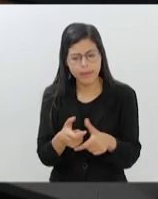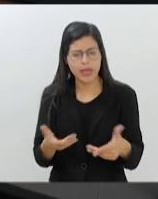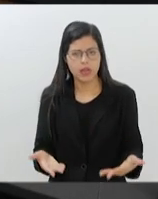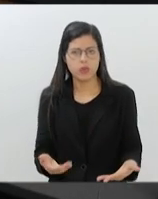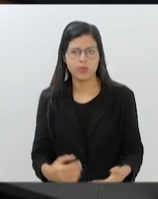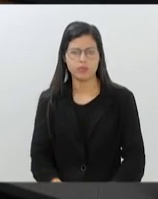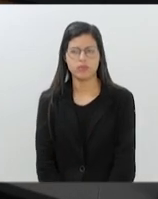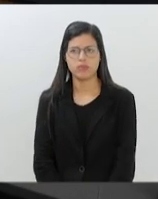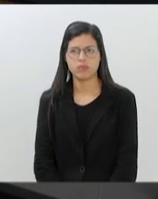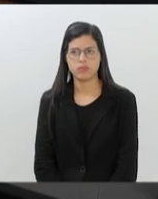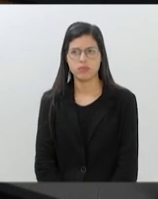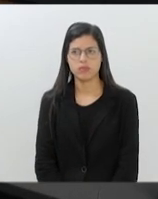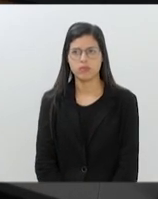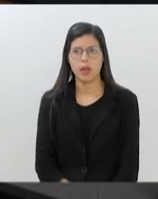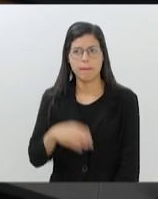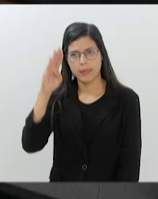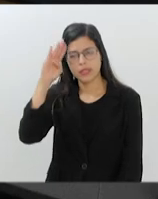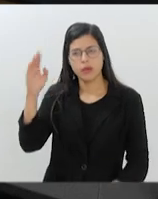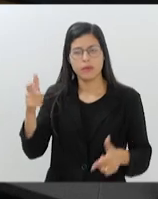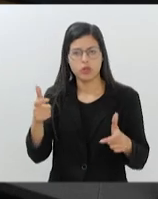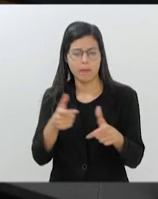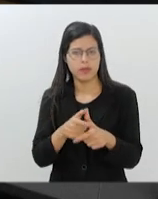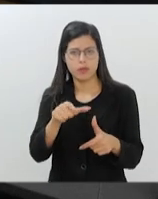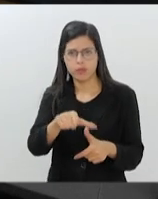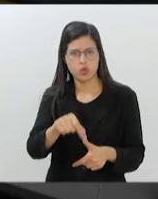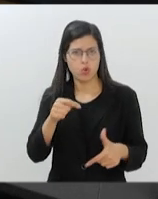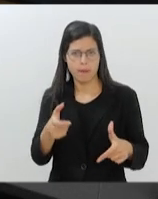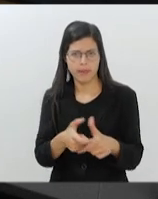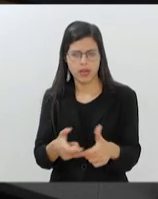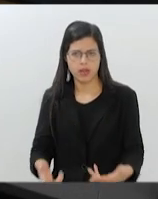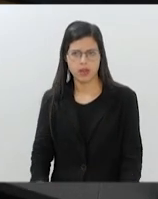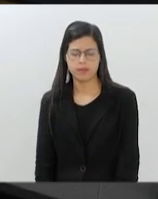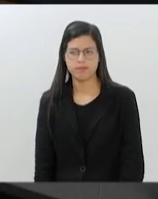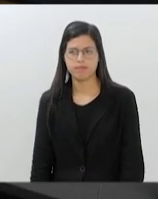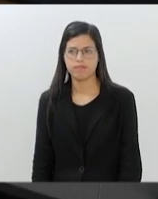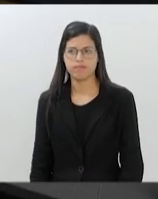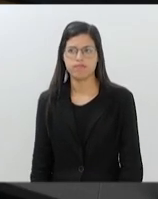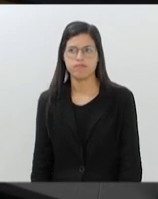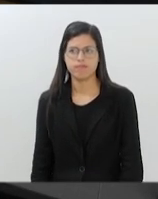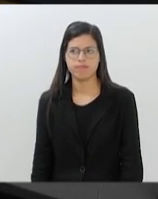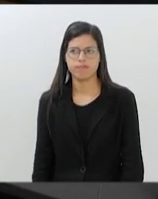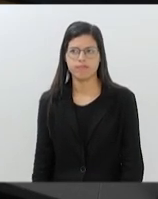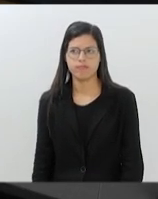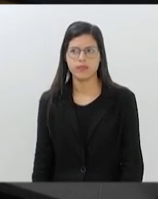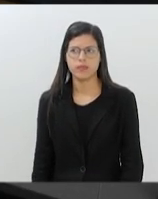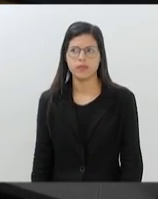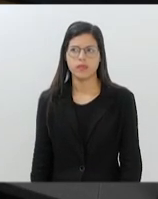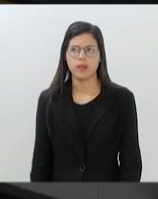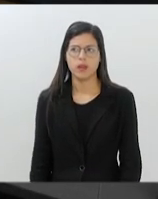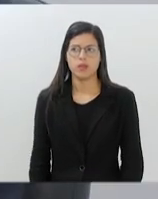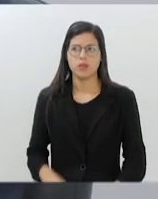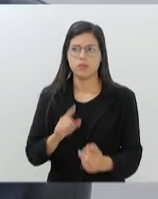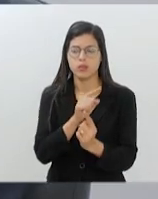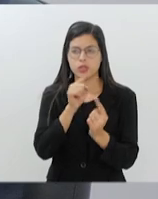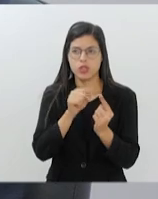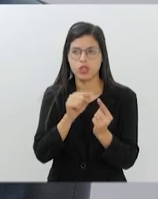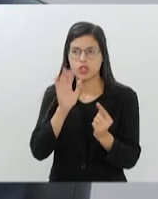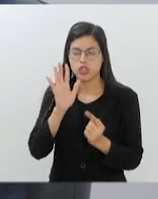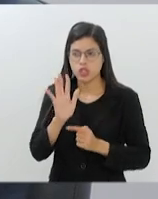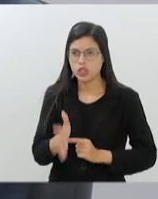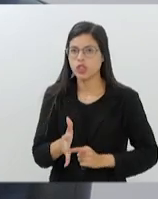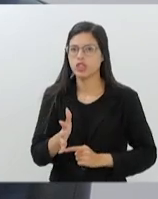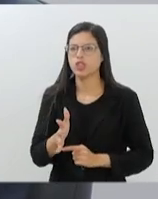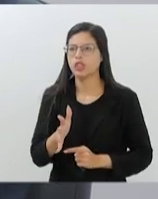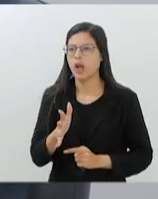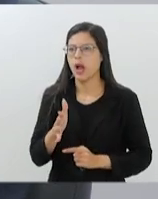uhum É principalmente no pequeno então tô me referindo objetivamente O senhor já apontou algum veículo e